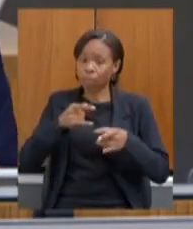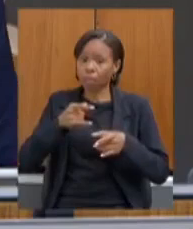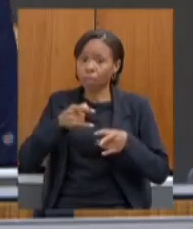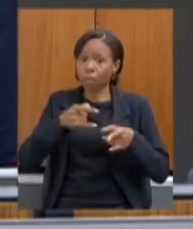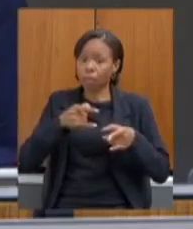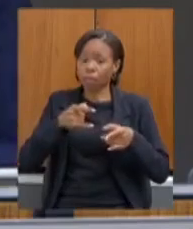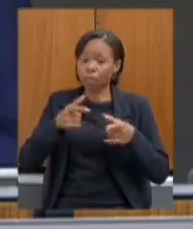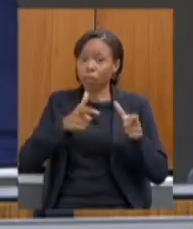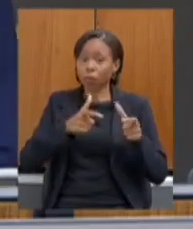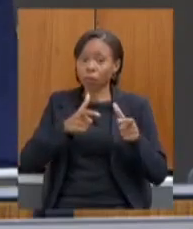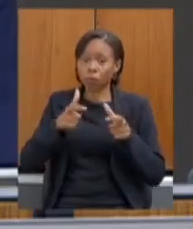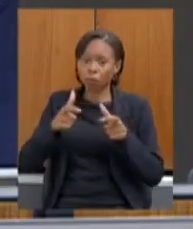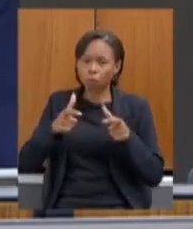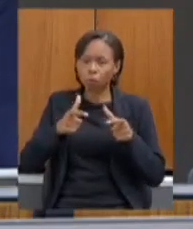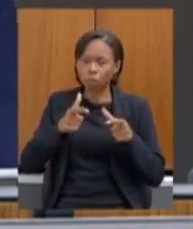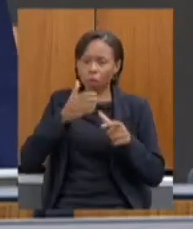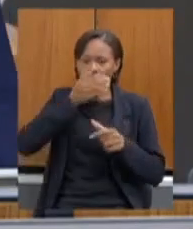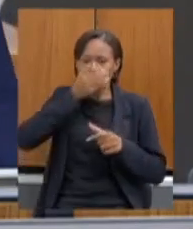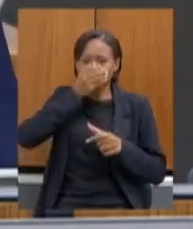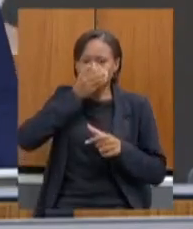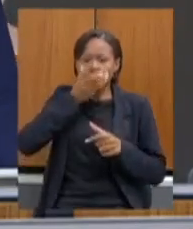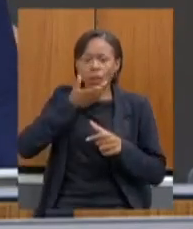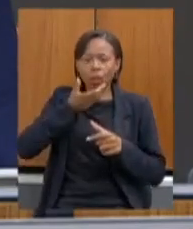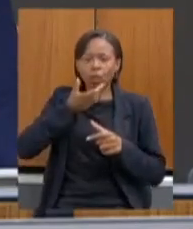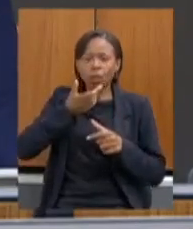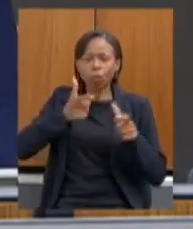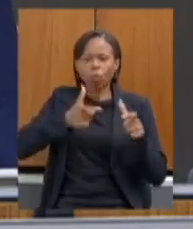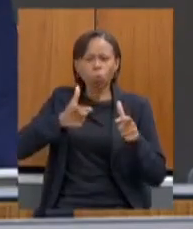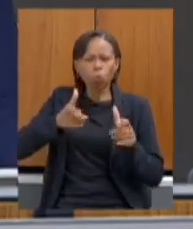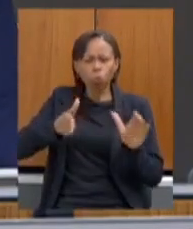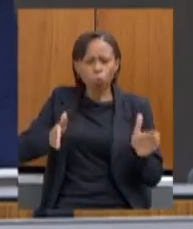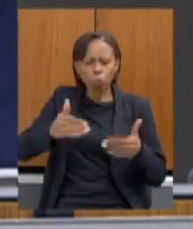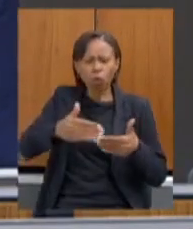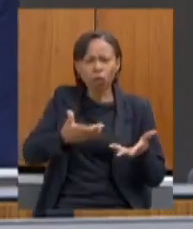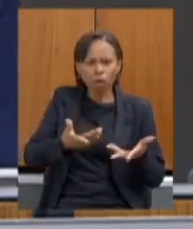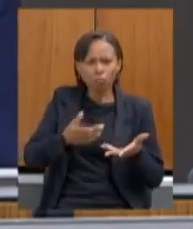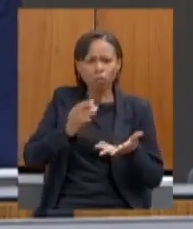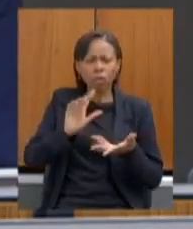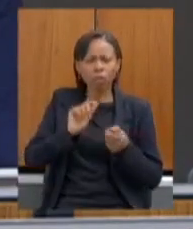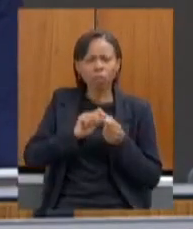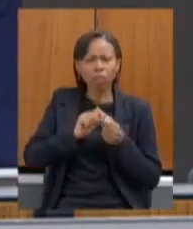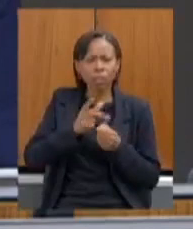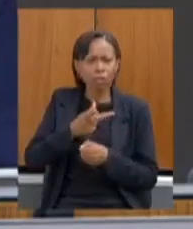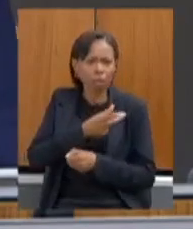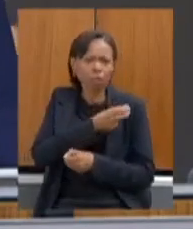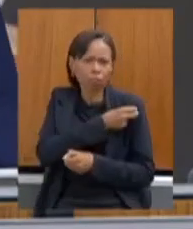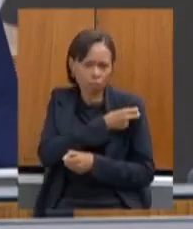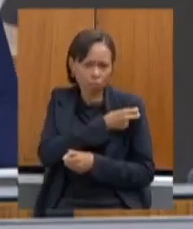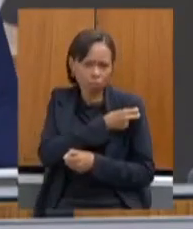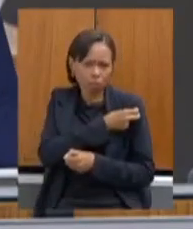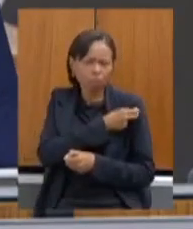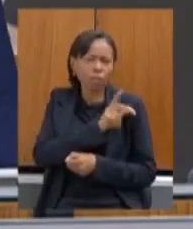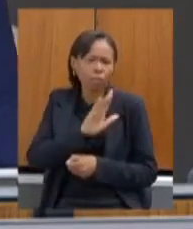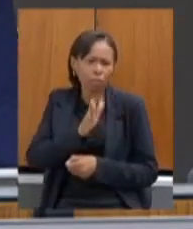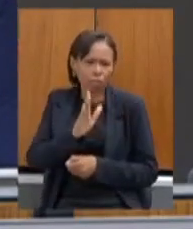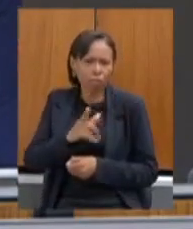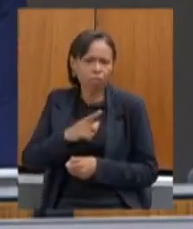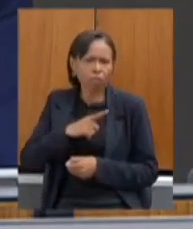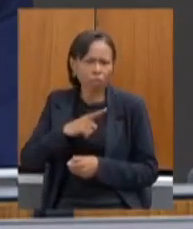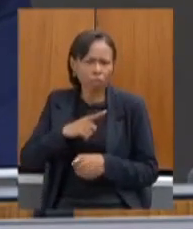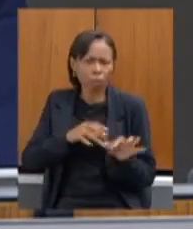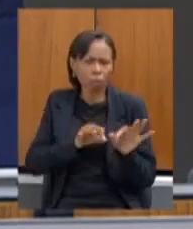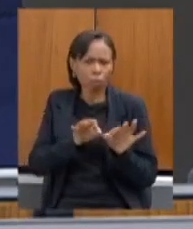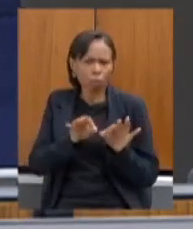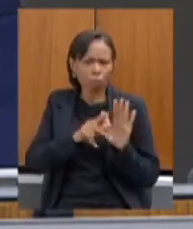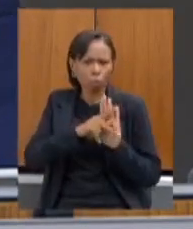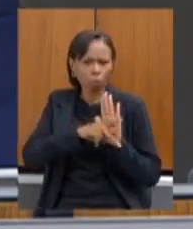fazer a aplicação da vacina quando esta chegar. Nós já temos um plano de vacinação pronto